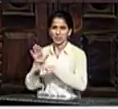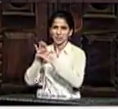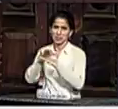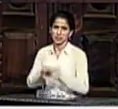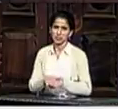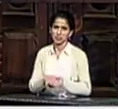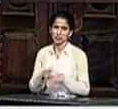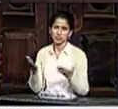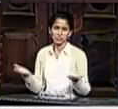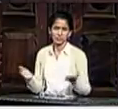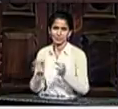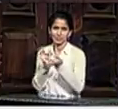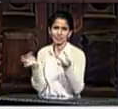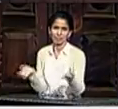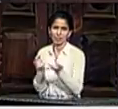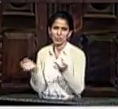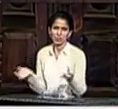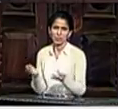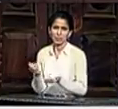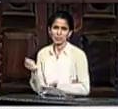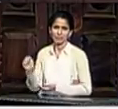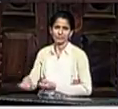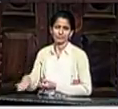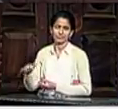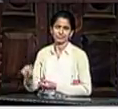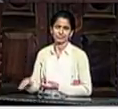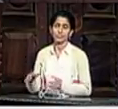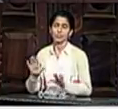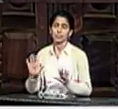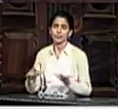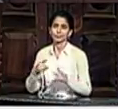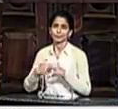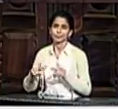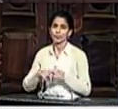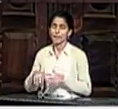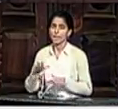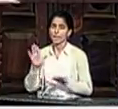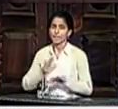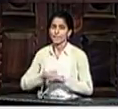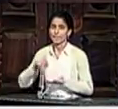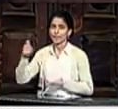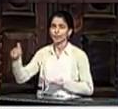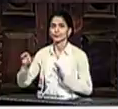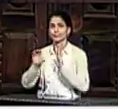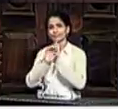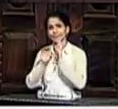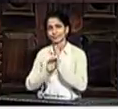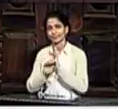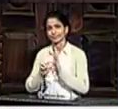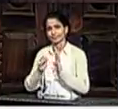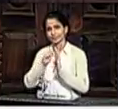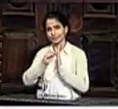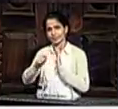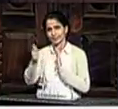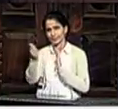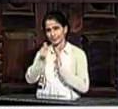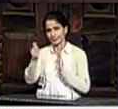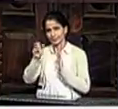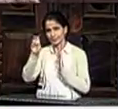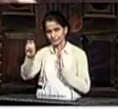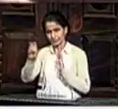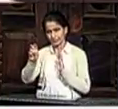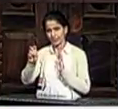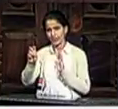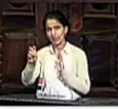uma sinalização. Mas nós temos outros problemas. A Constituição, no seu artigo 115, a